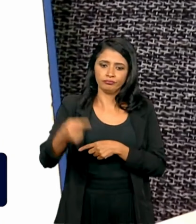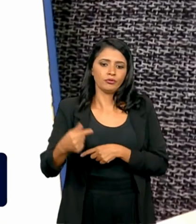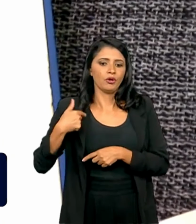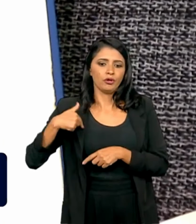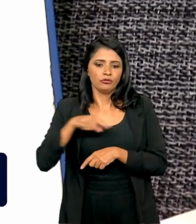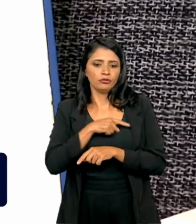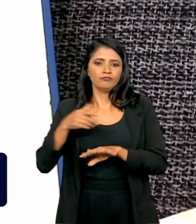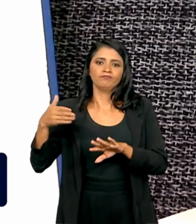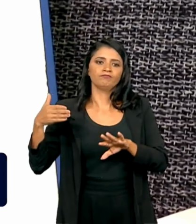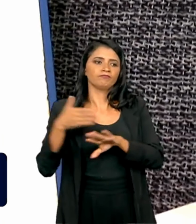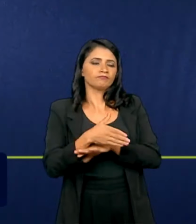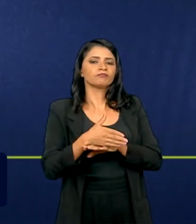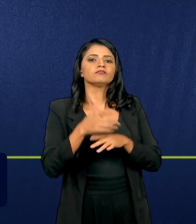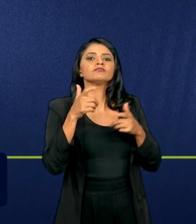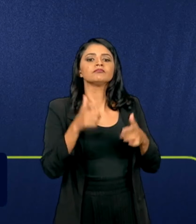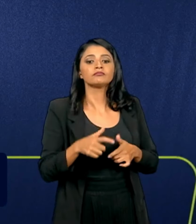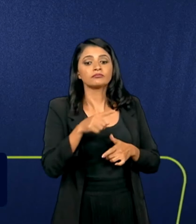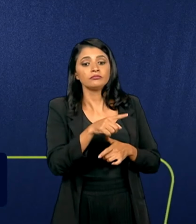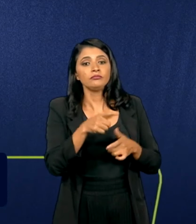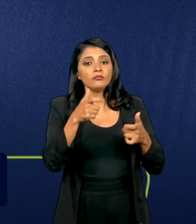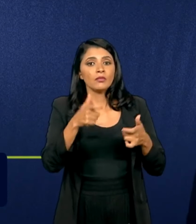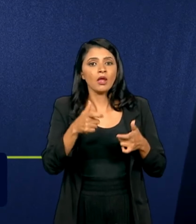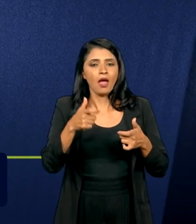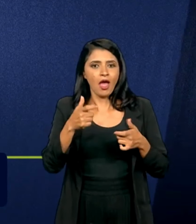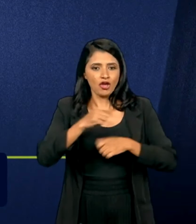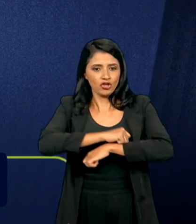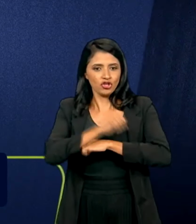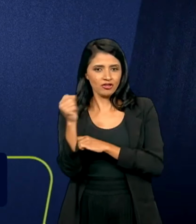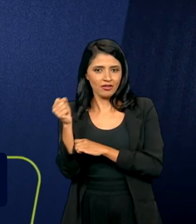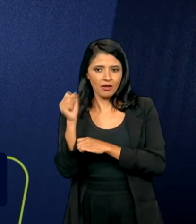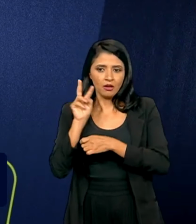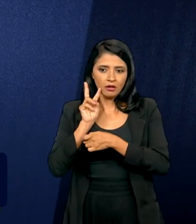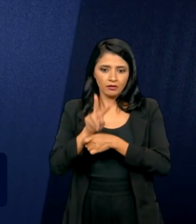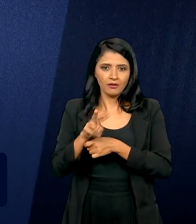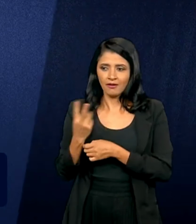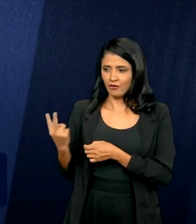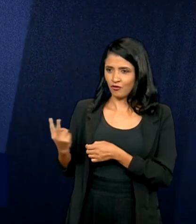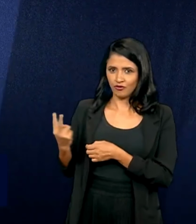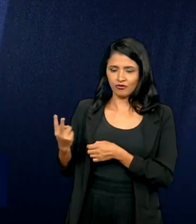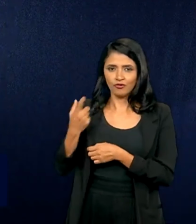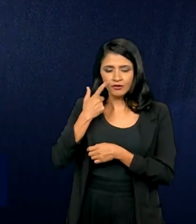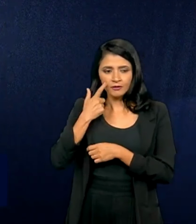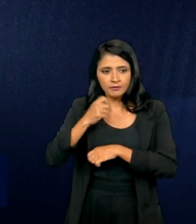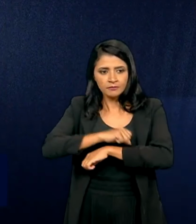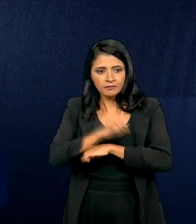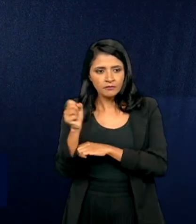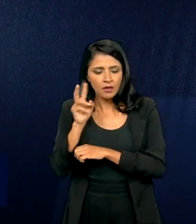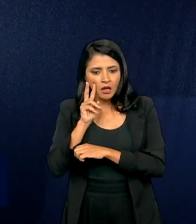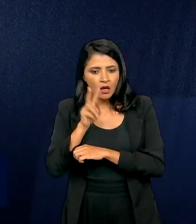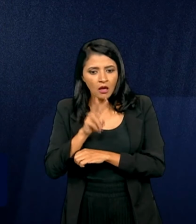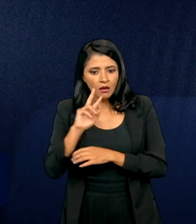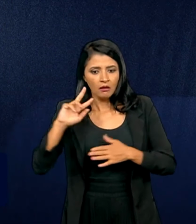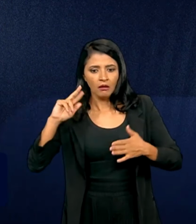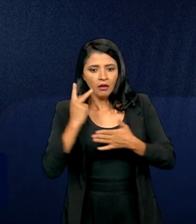fomos exatamente na janelinha que nós estávamos, eu e o Hiroshi.